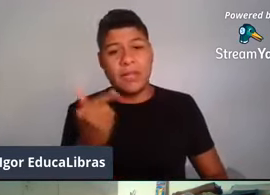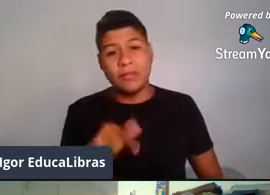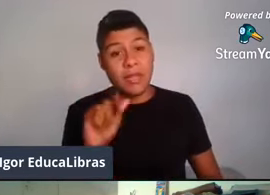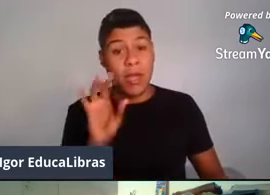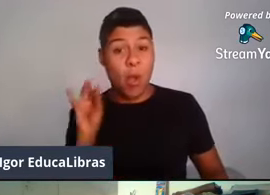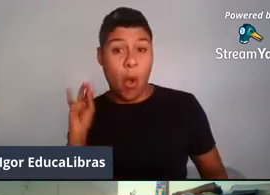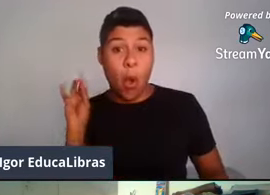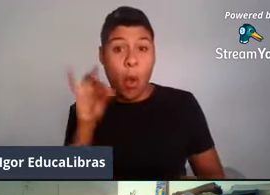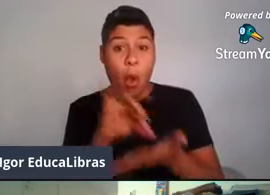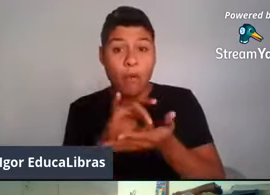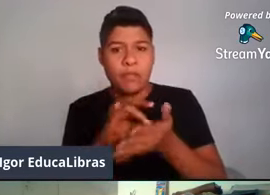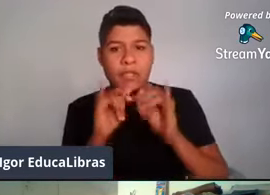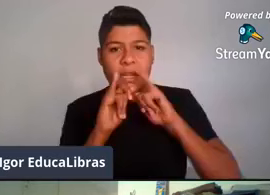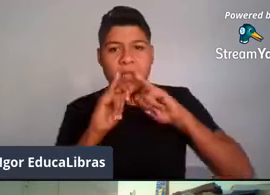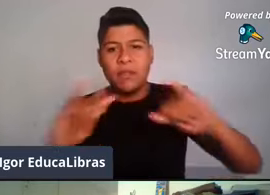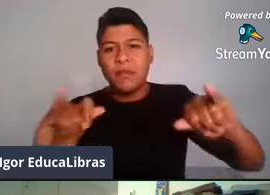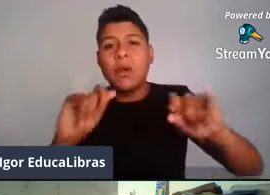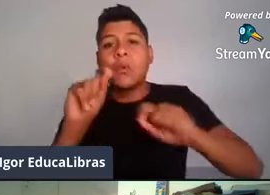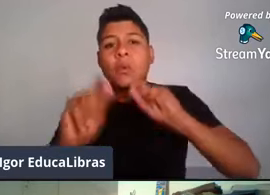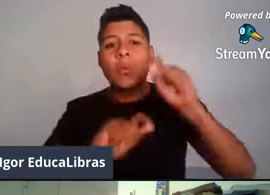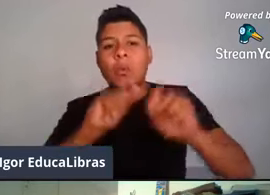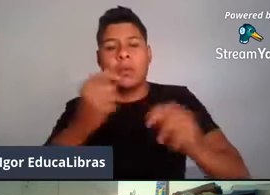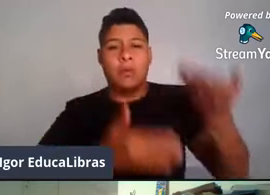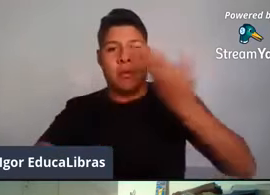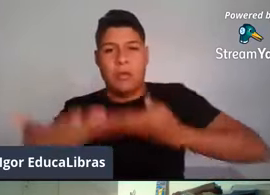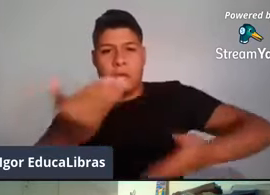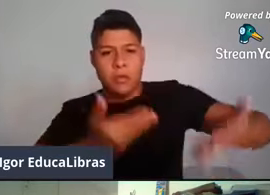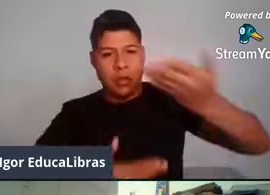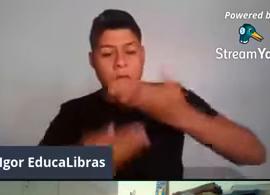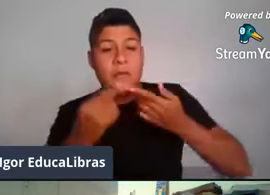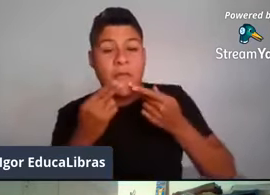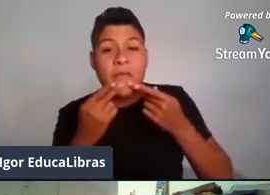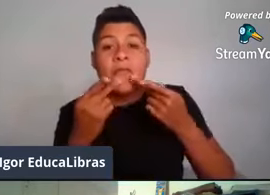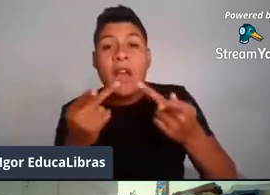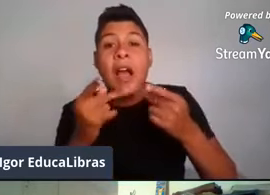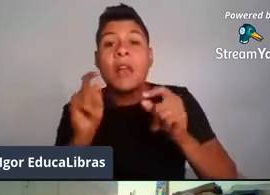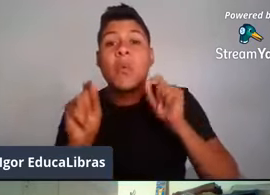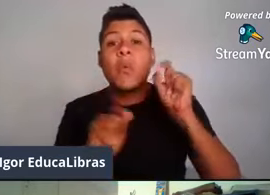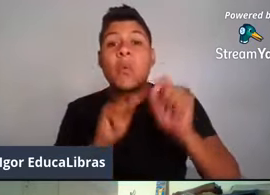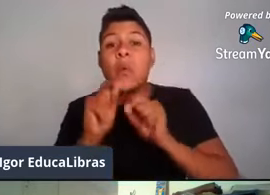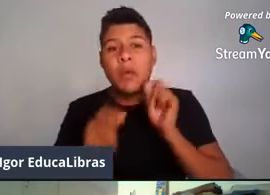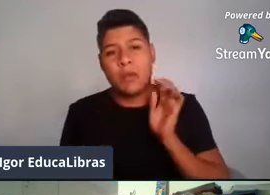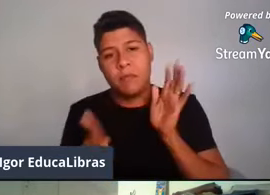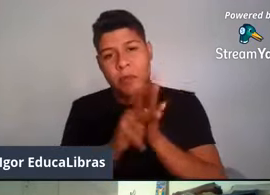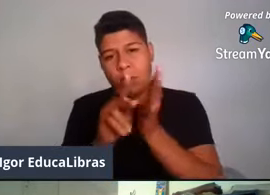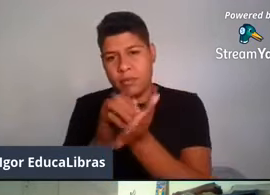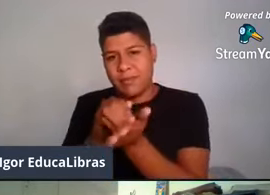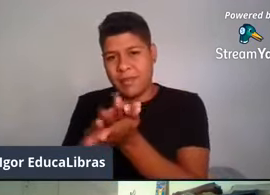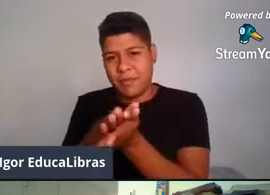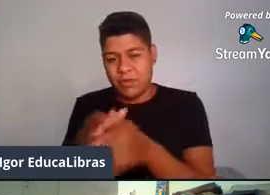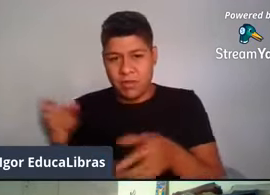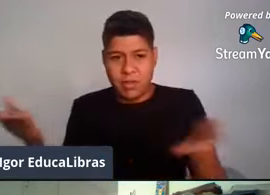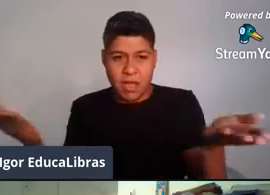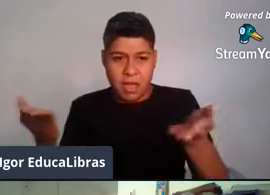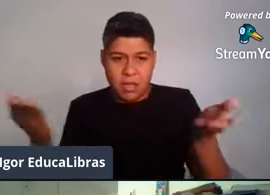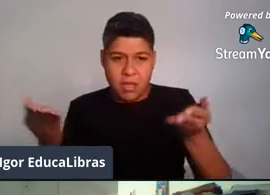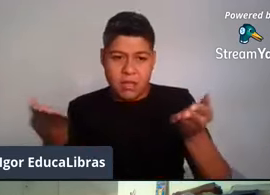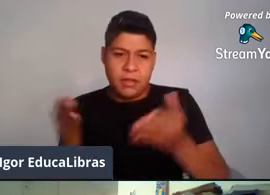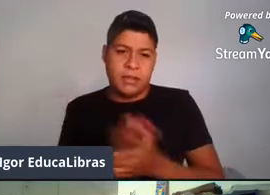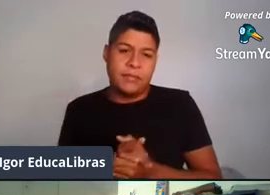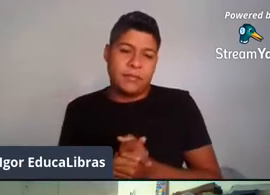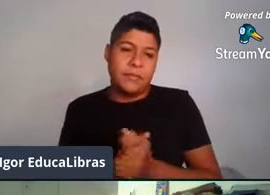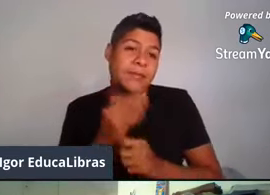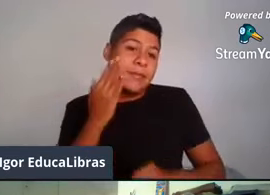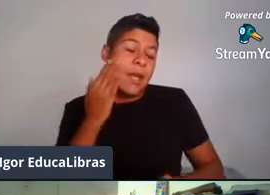oficiais, divulgados, que possa fazer com que a gente fale dessas demissões nesse momento com mais propriedade. É